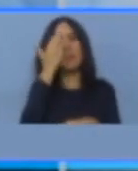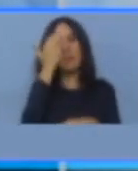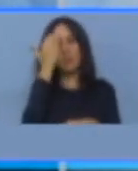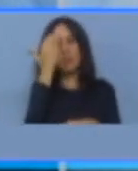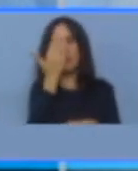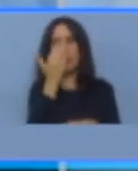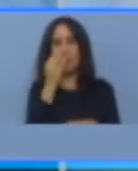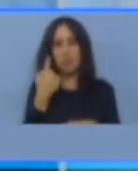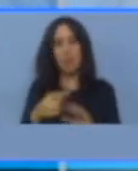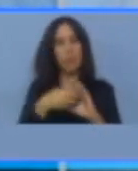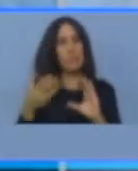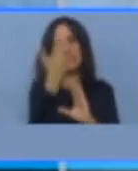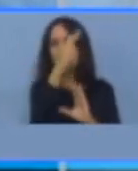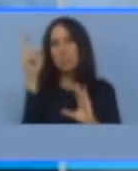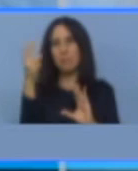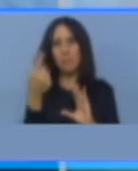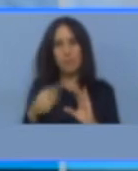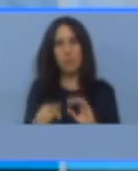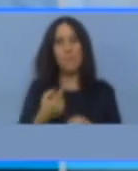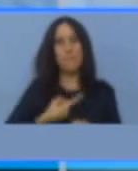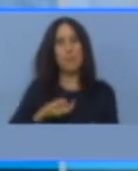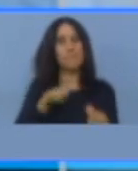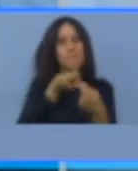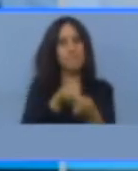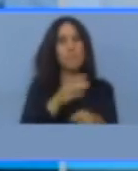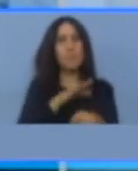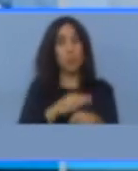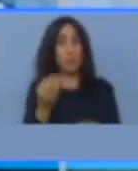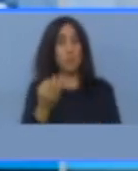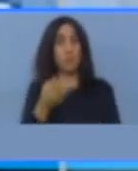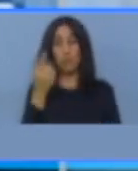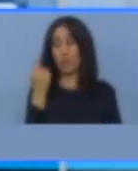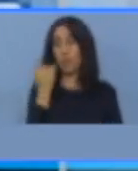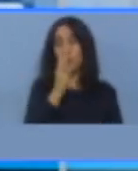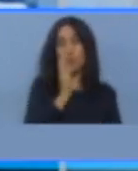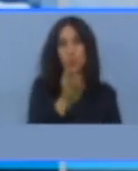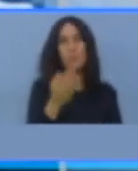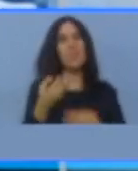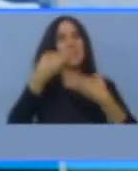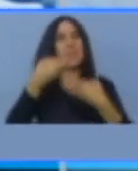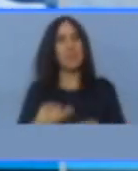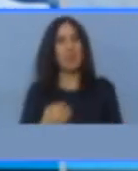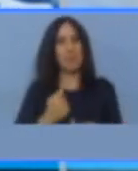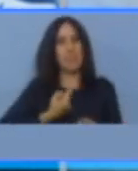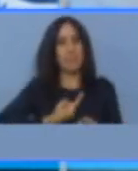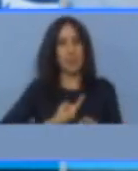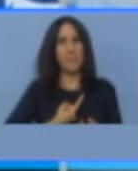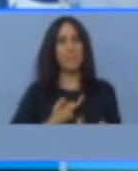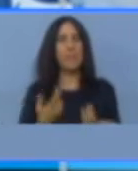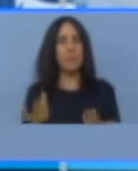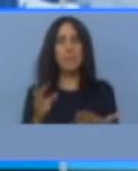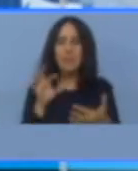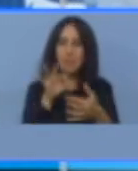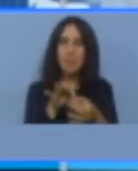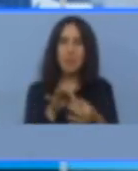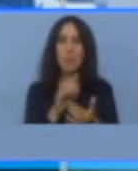complexas, haverá sempre a necessidade de dar resposta por causa precisamente do que dissemos há bocado, da dignidade que deve ser